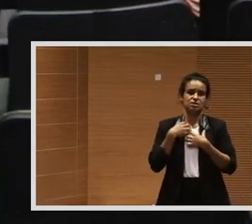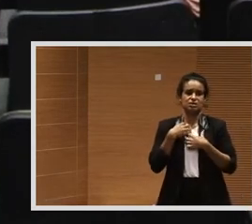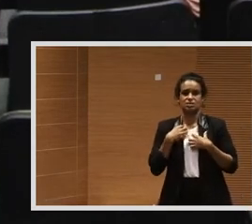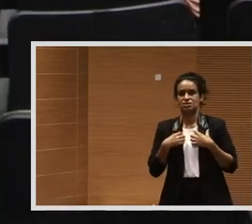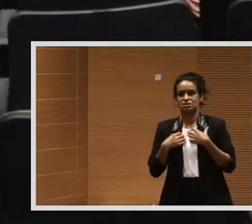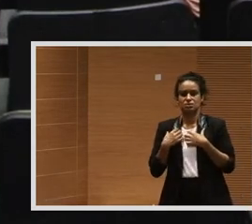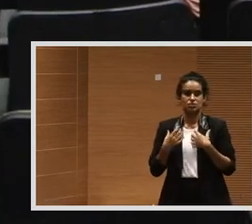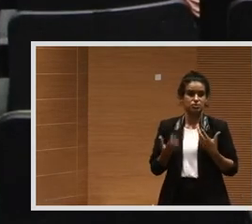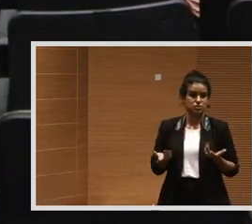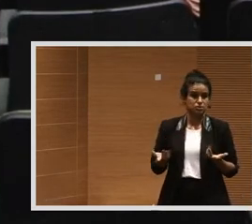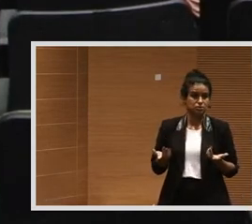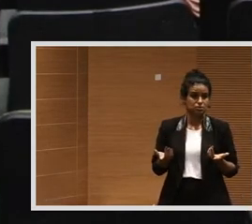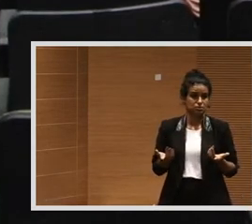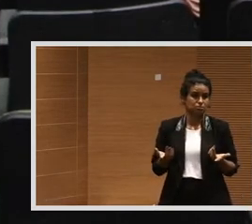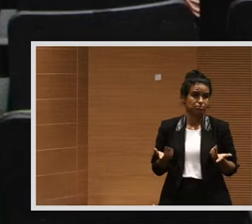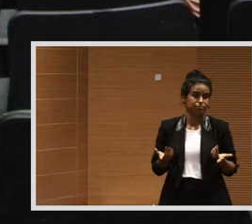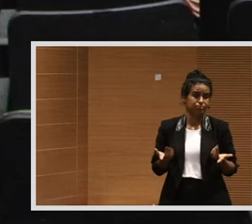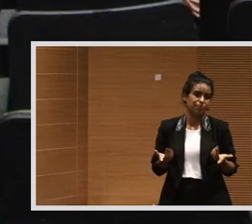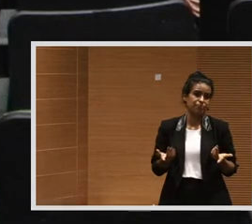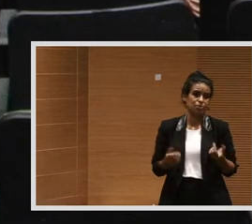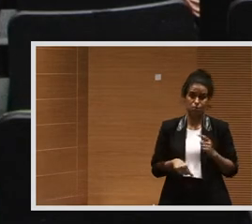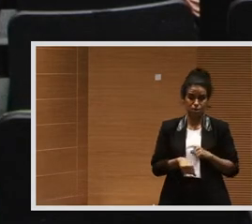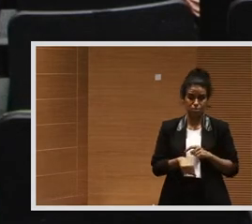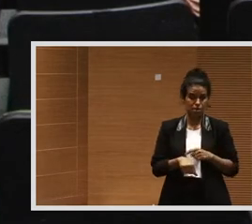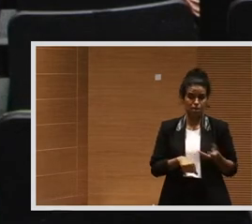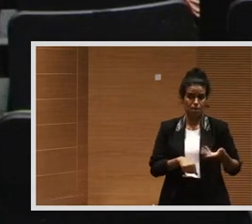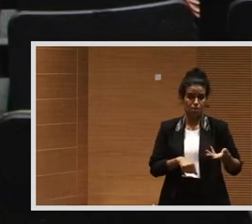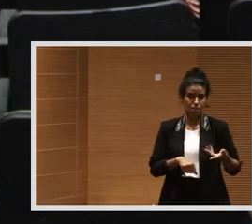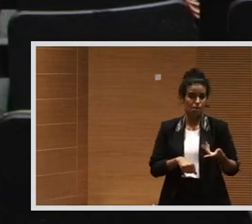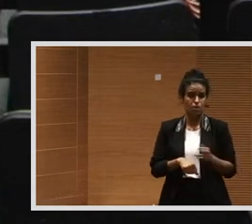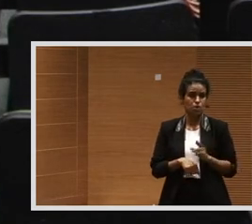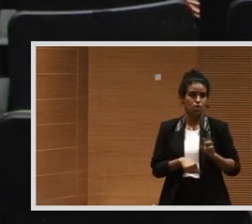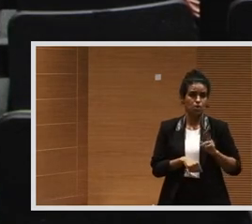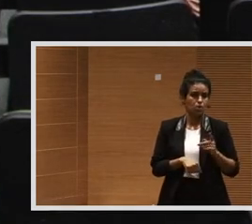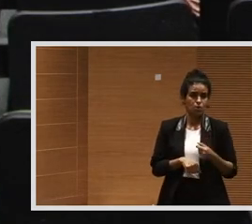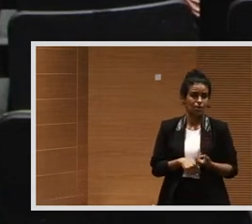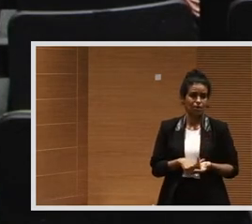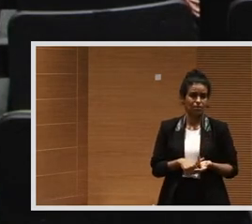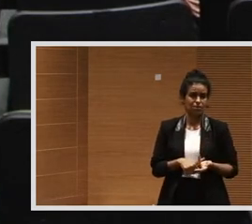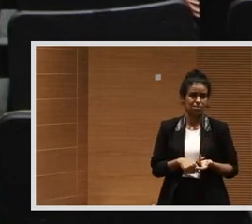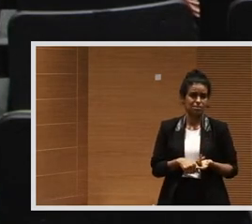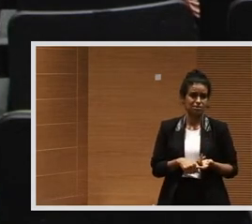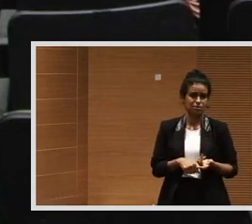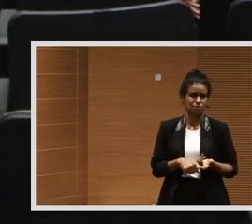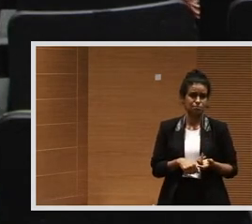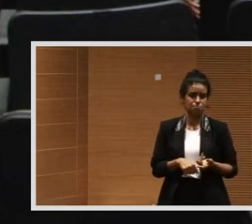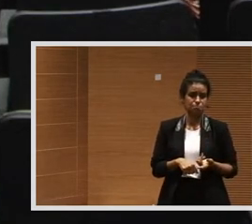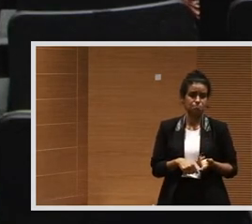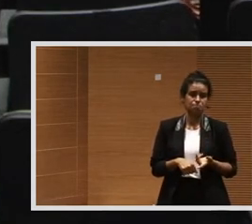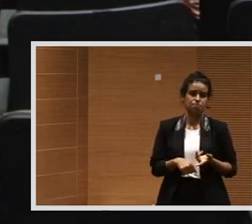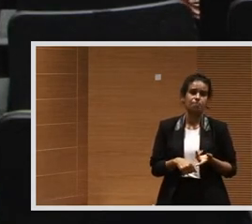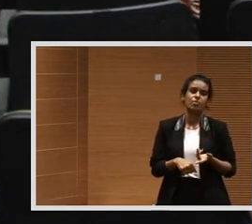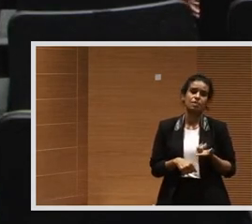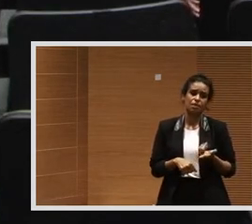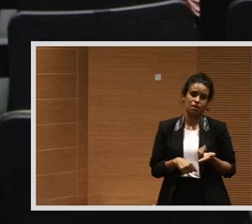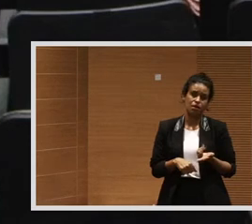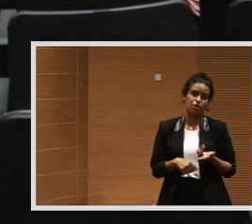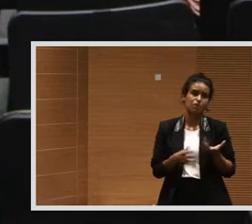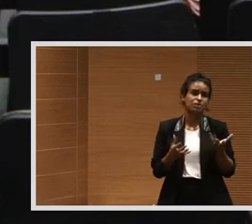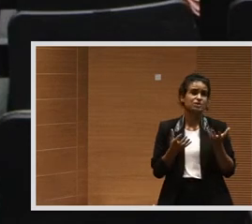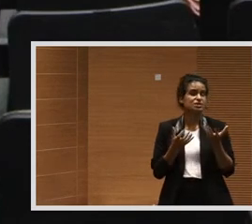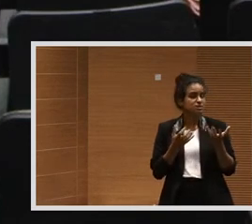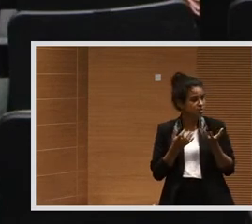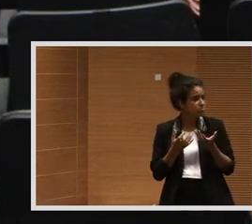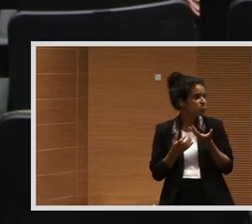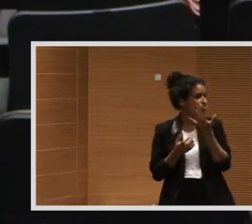uma questão que não é o tempo, né? Não é este tempo, né? E aí vai ao encontro disso. Então, queria, se